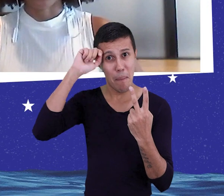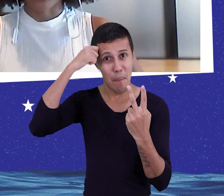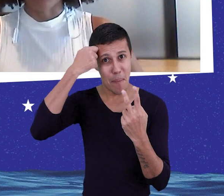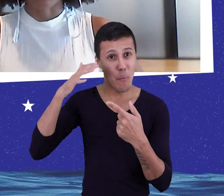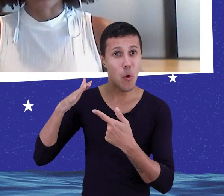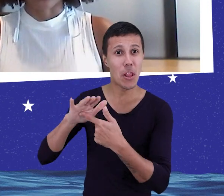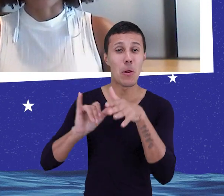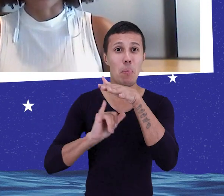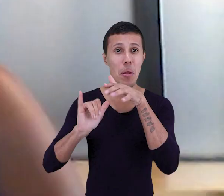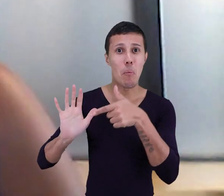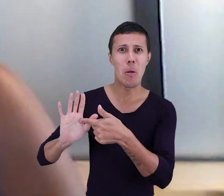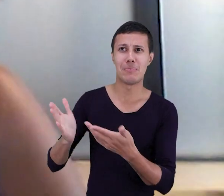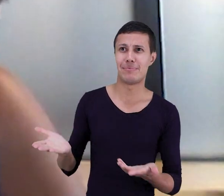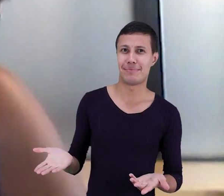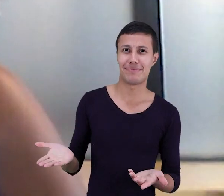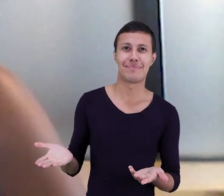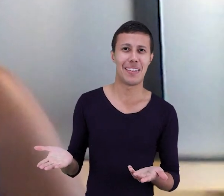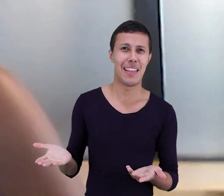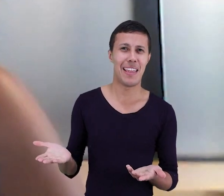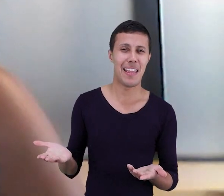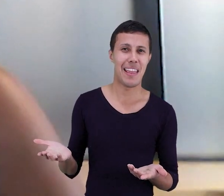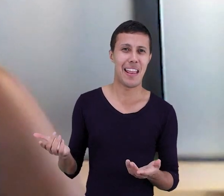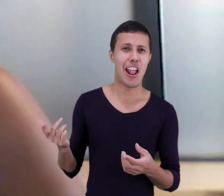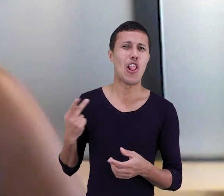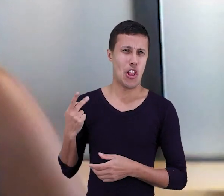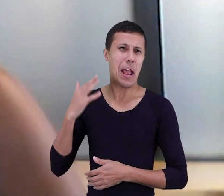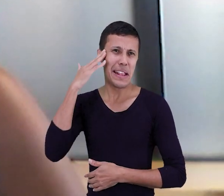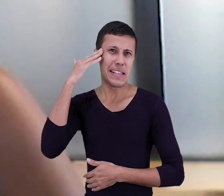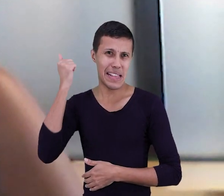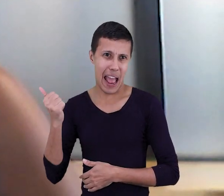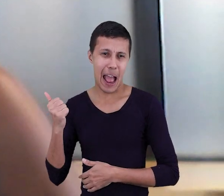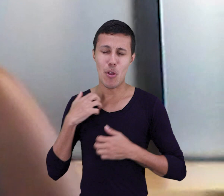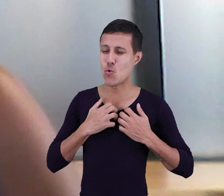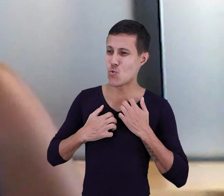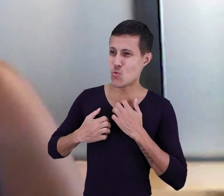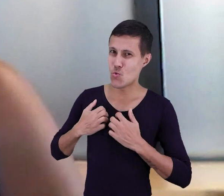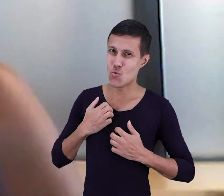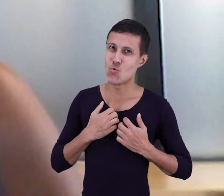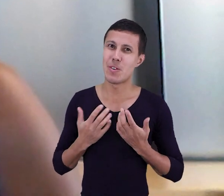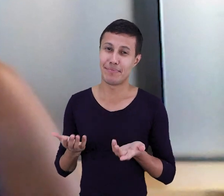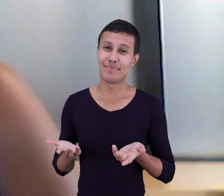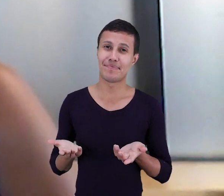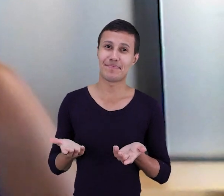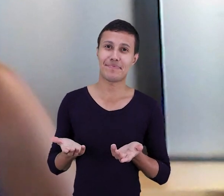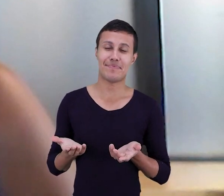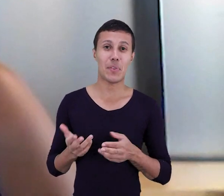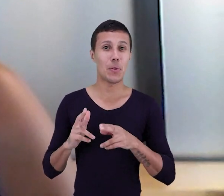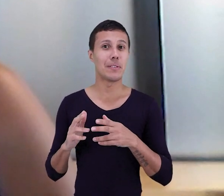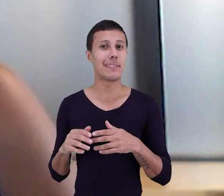de uma startup para ela, né? Mas eu e meu sócio, nós sabemos de onde vem esse desconforto, né? E